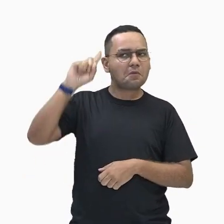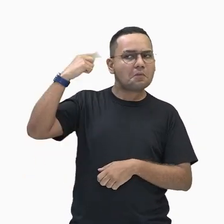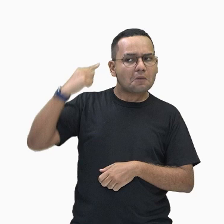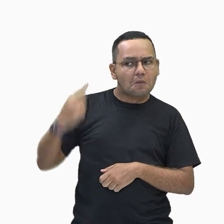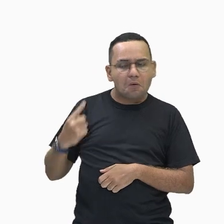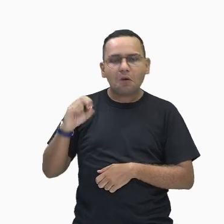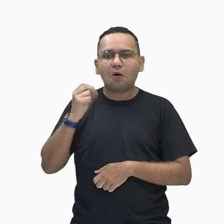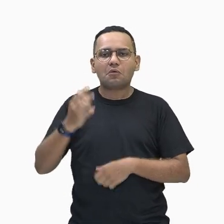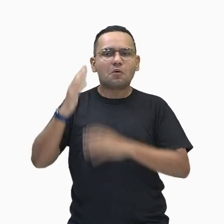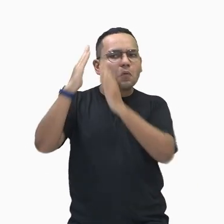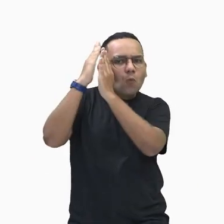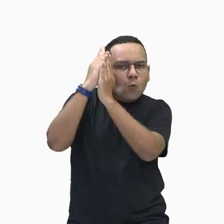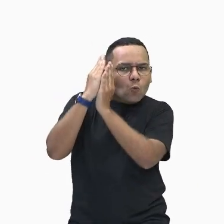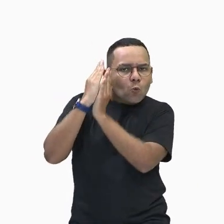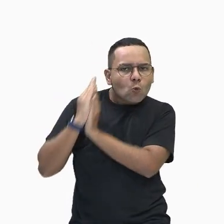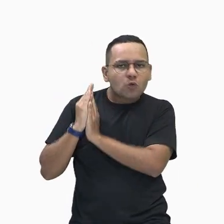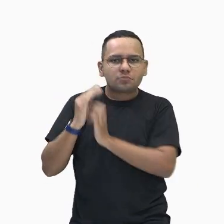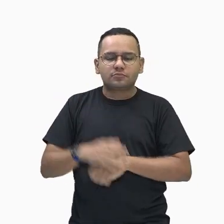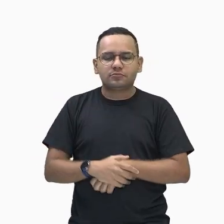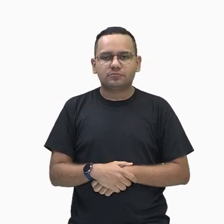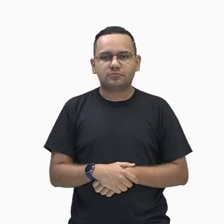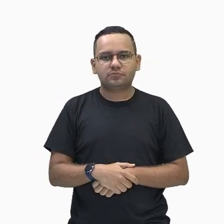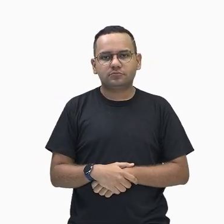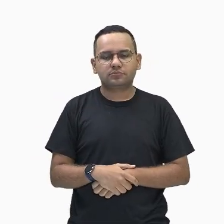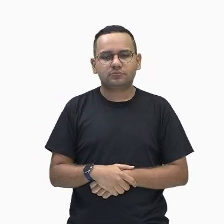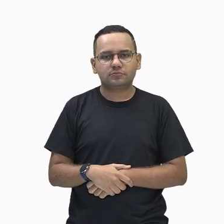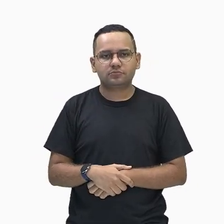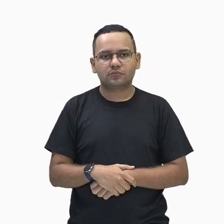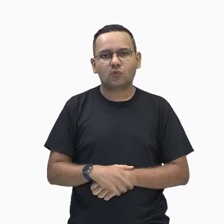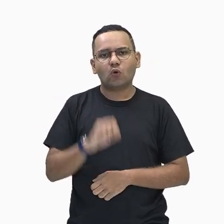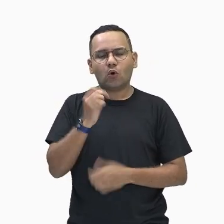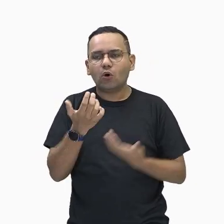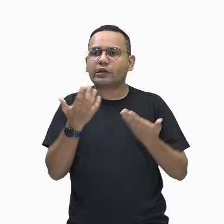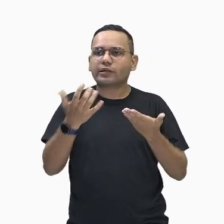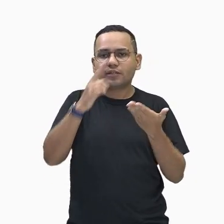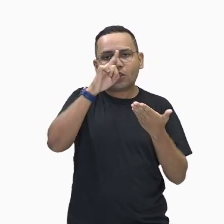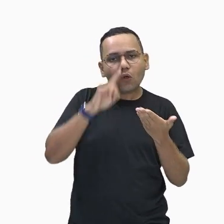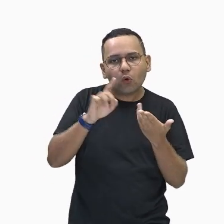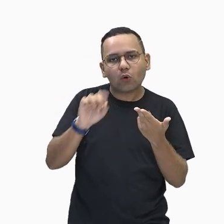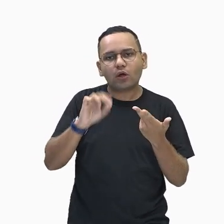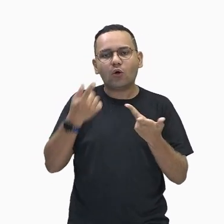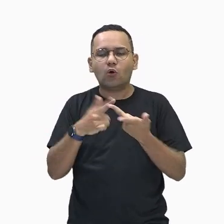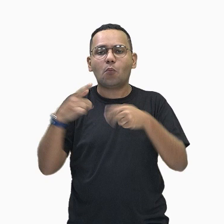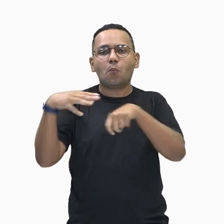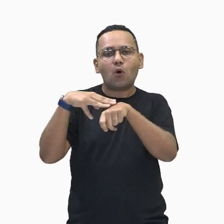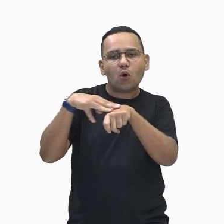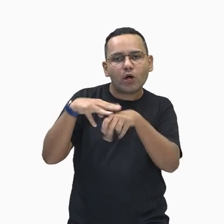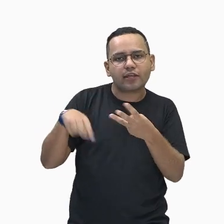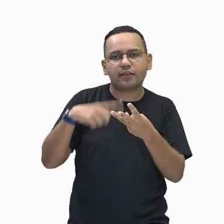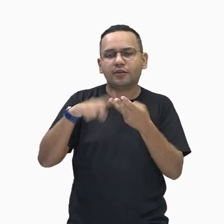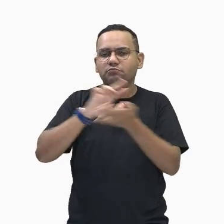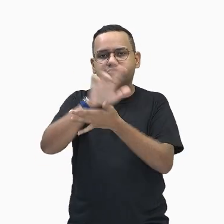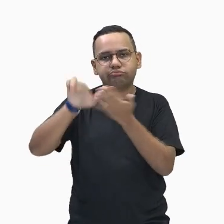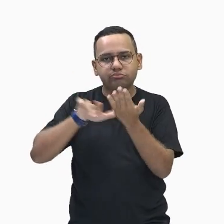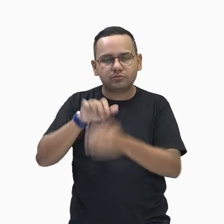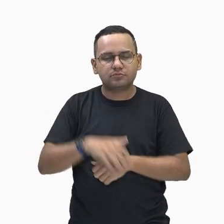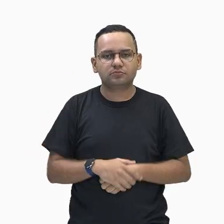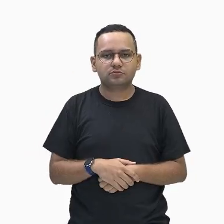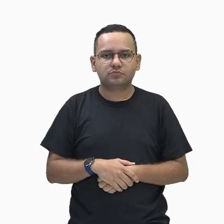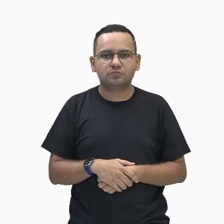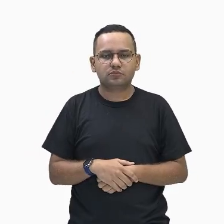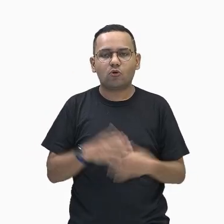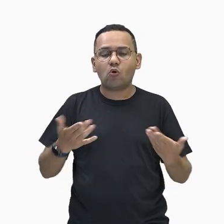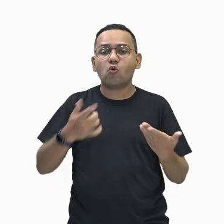ou ah ah eu queria ser loura ou eu queria ser morena ou ruiva não sei ou ainda os